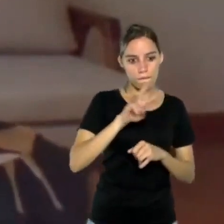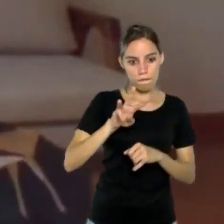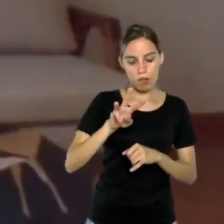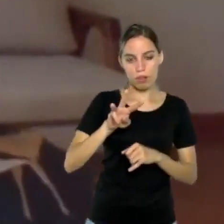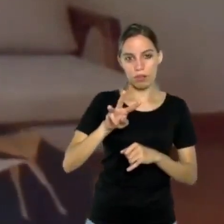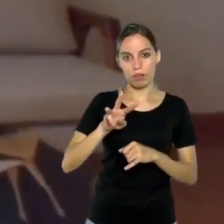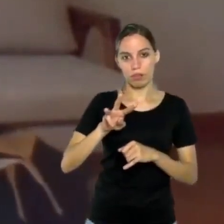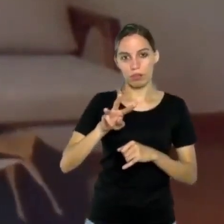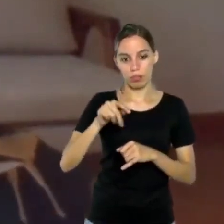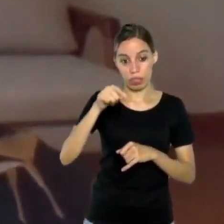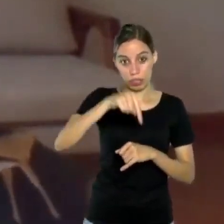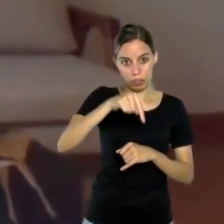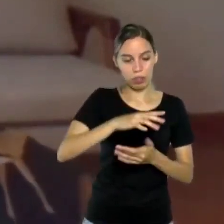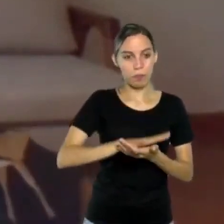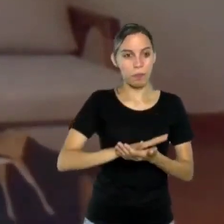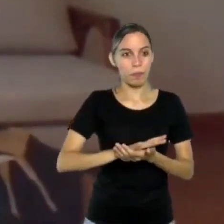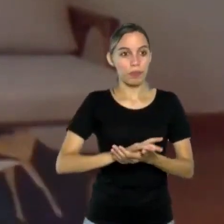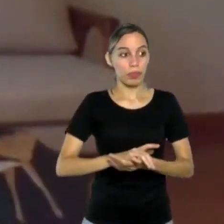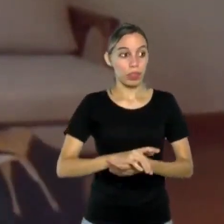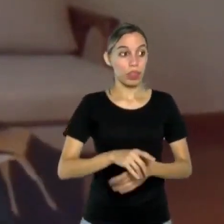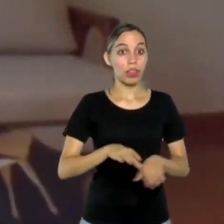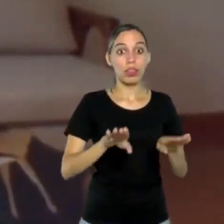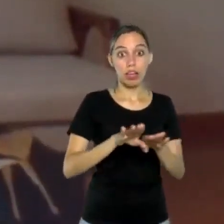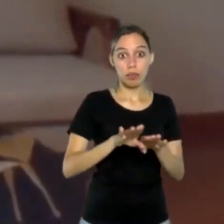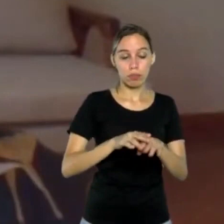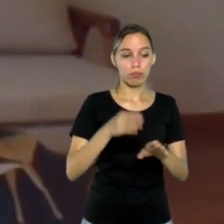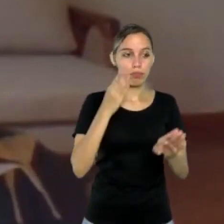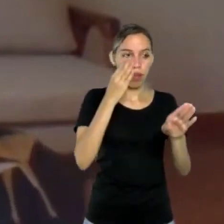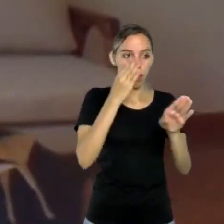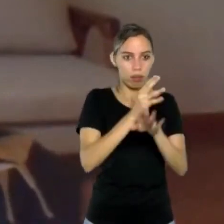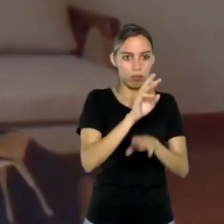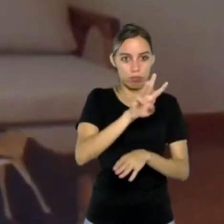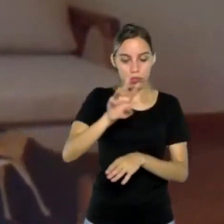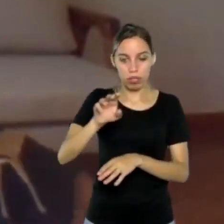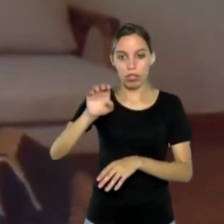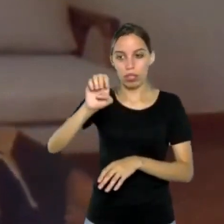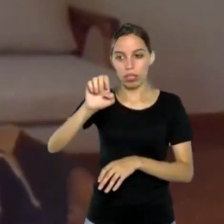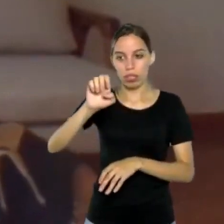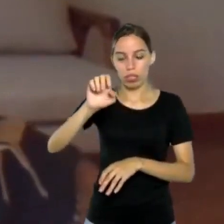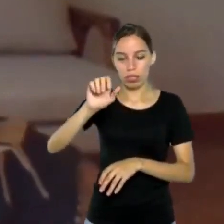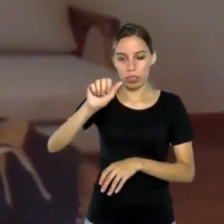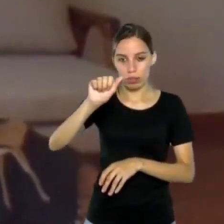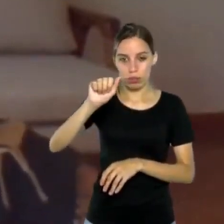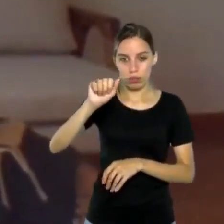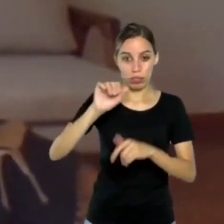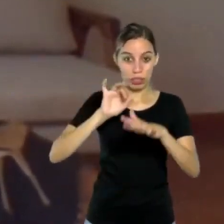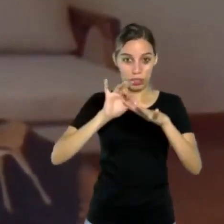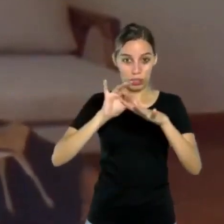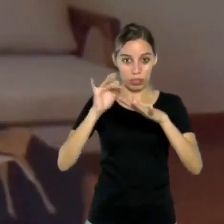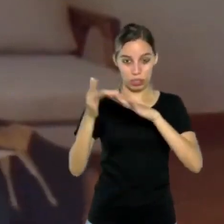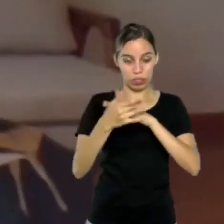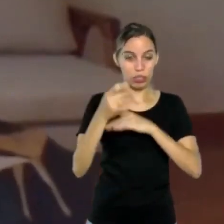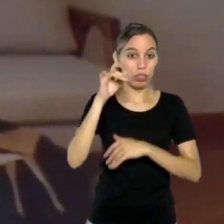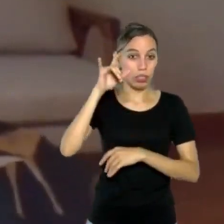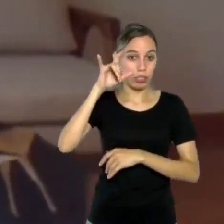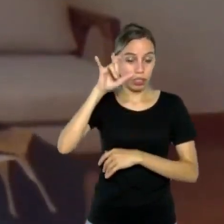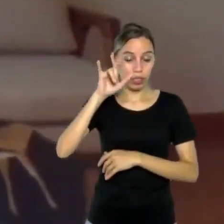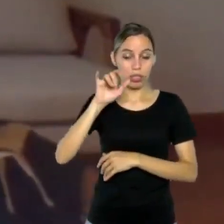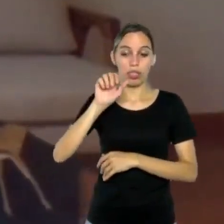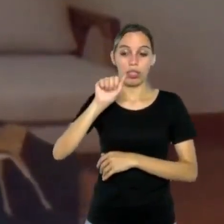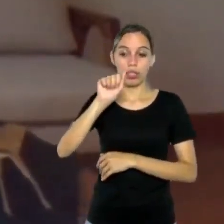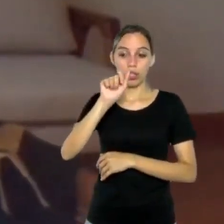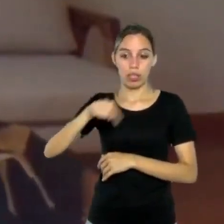leituras, estão lá no meu Instagram, Elisa com Z, Elisa Caetano, @Elisa Caetano, e já a gente faz um